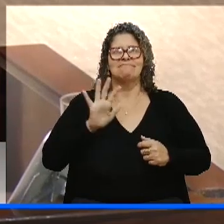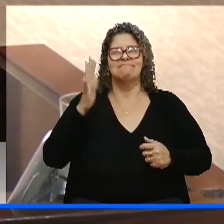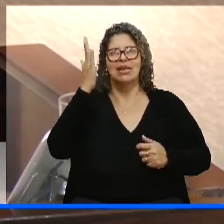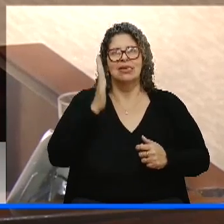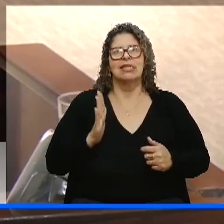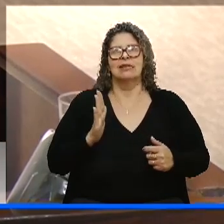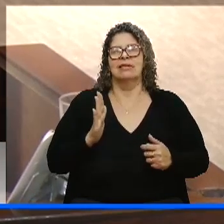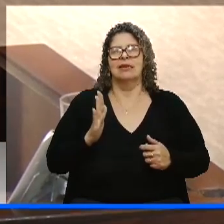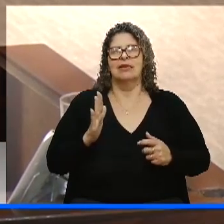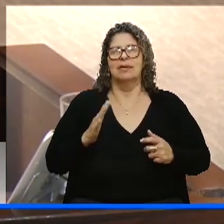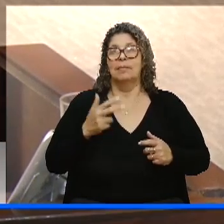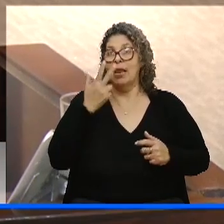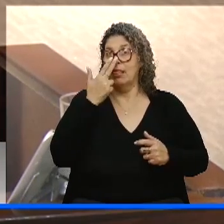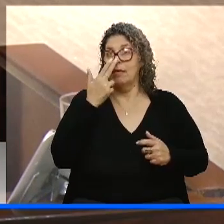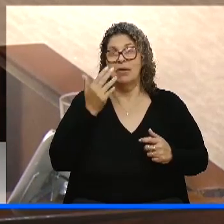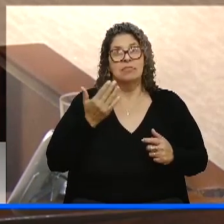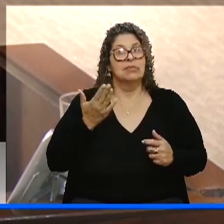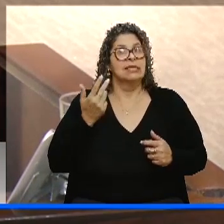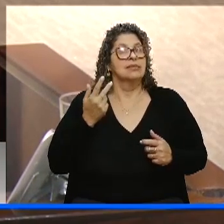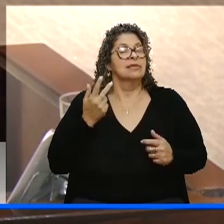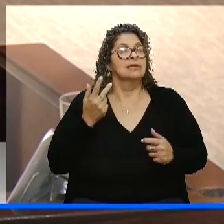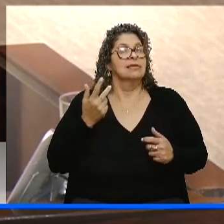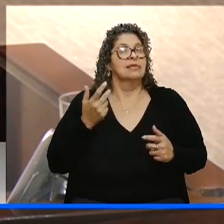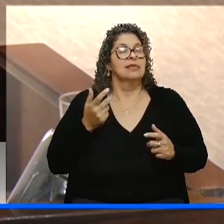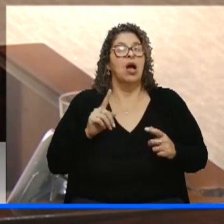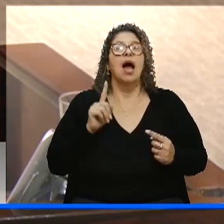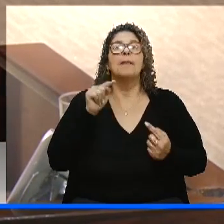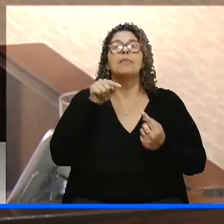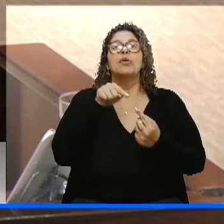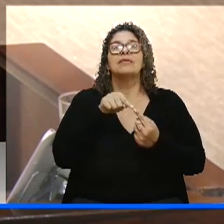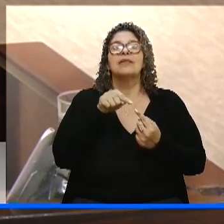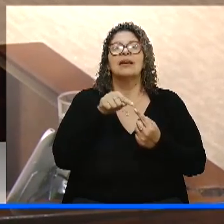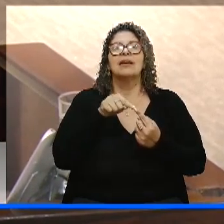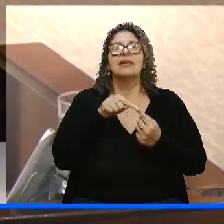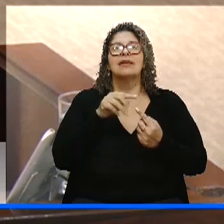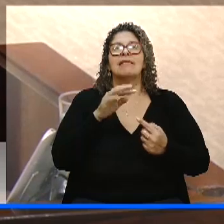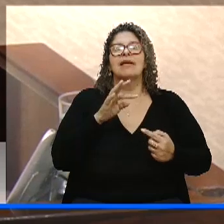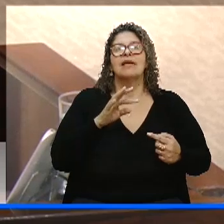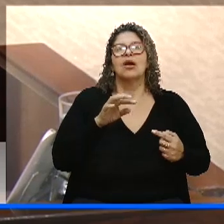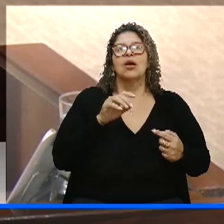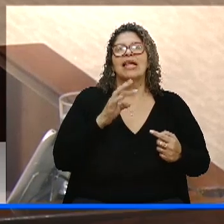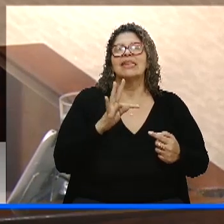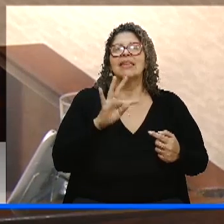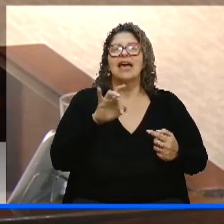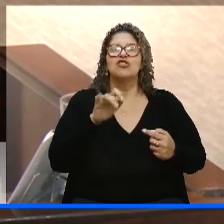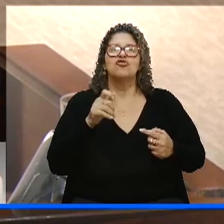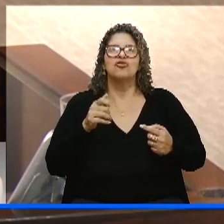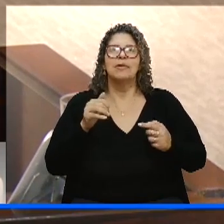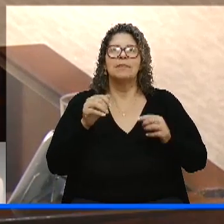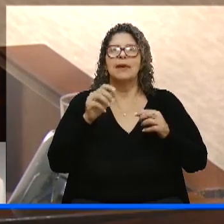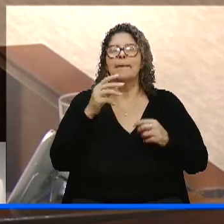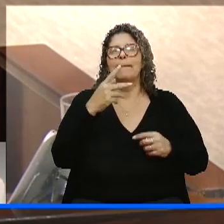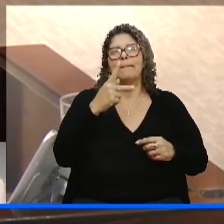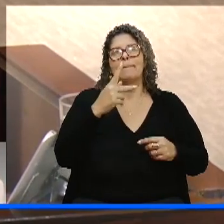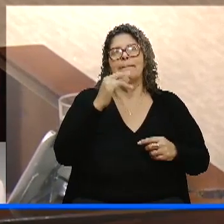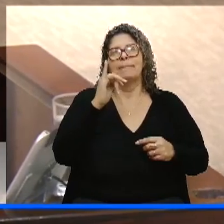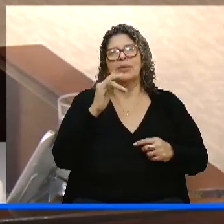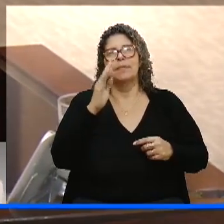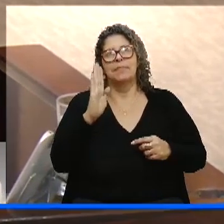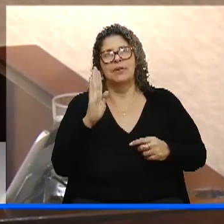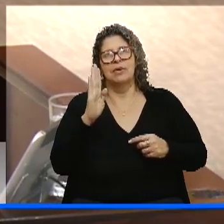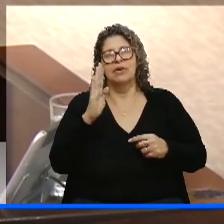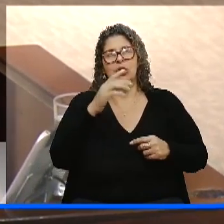idéia da gravidade da crise basta apontar a taxa média de crescimento anual do pib brasileiro entre